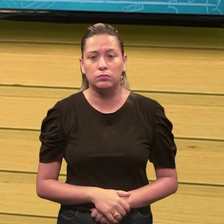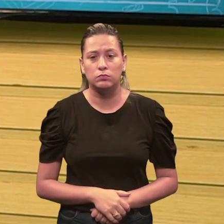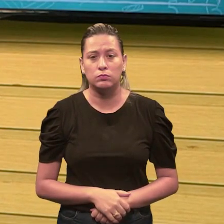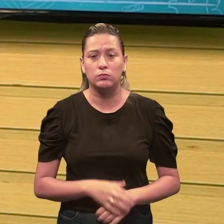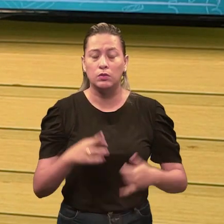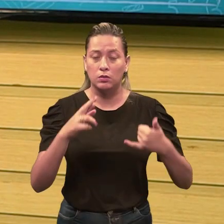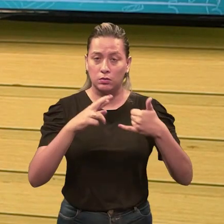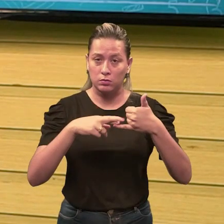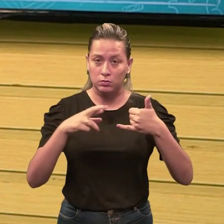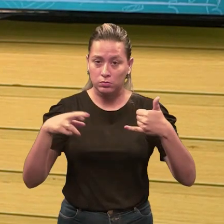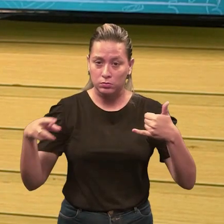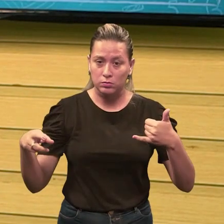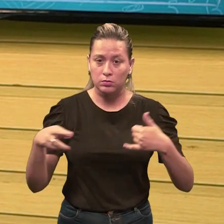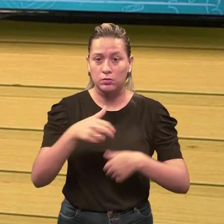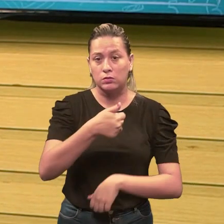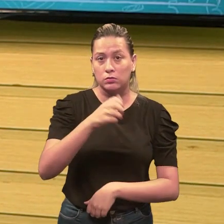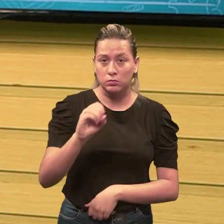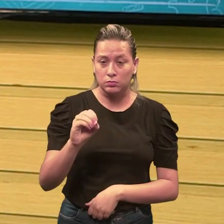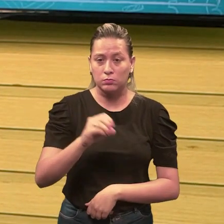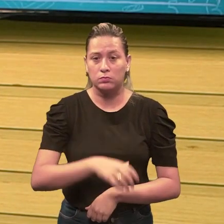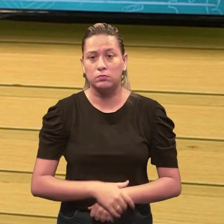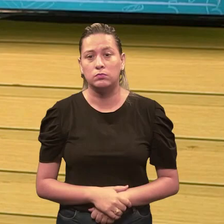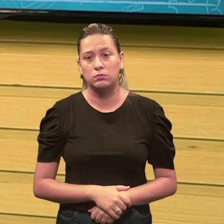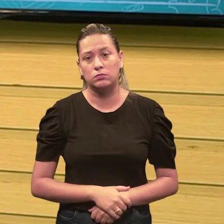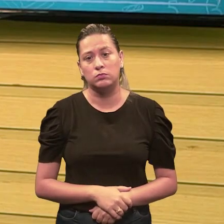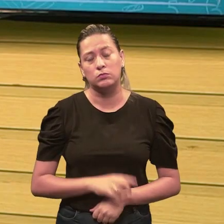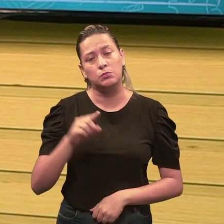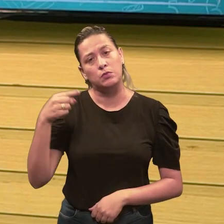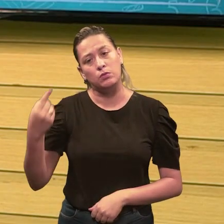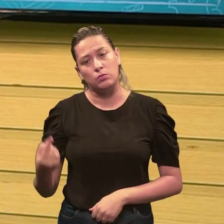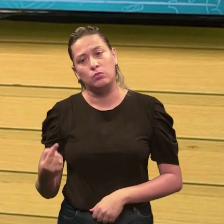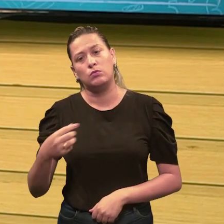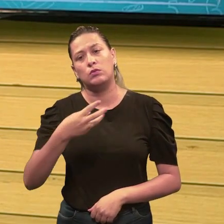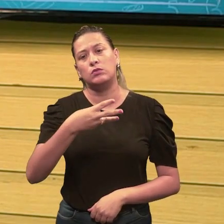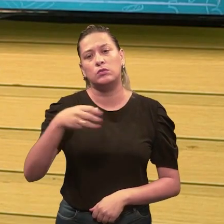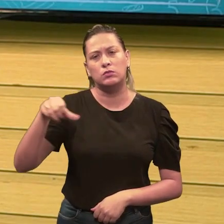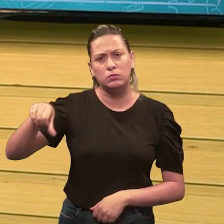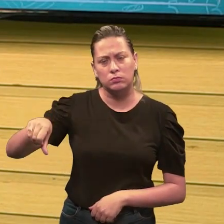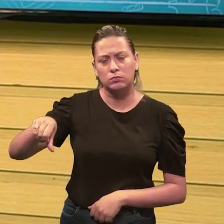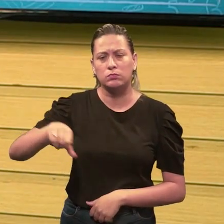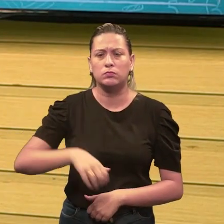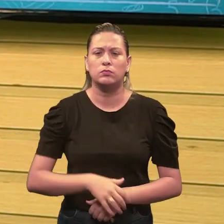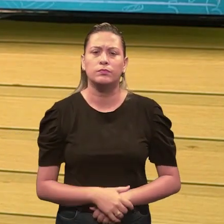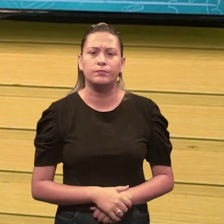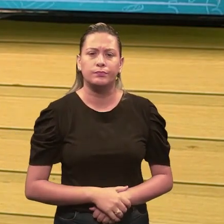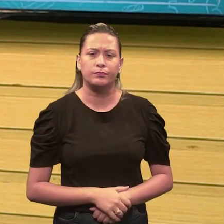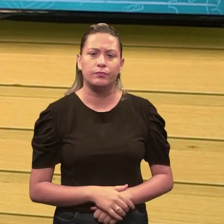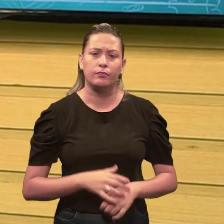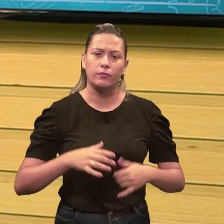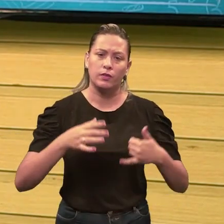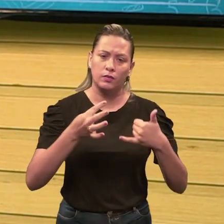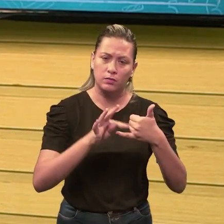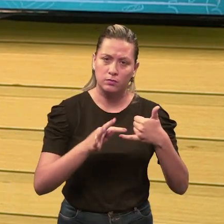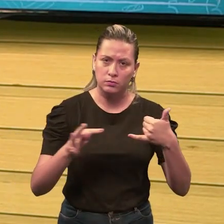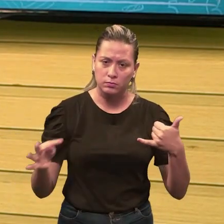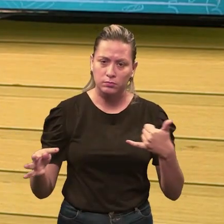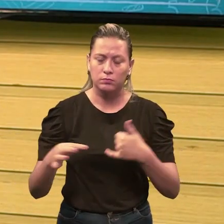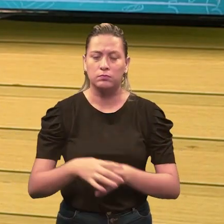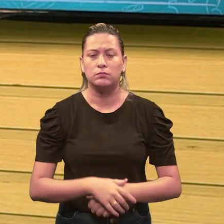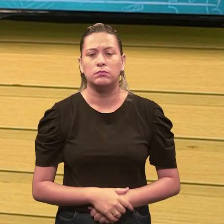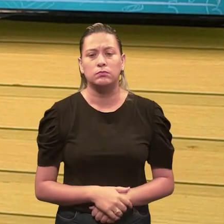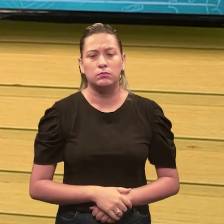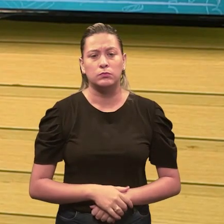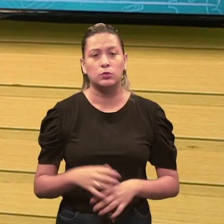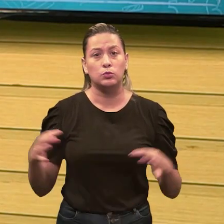Eu tenho uma resistência aqui de 10, uma outra resistência de 39, uma